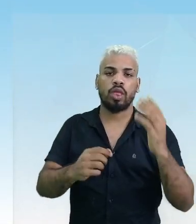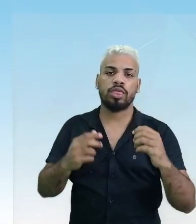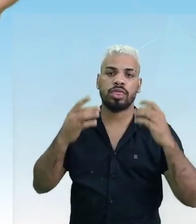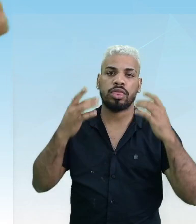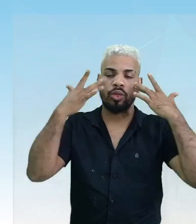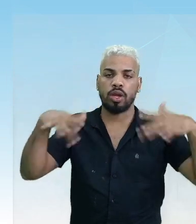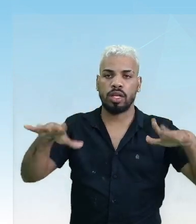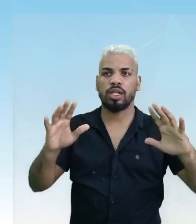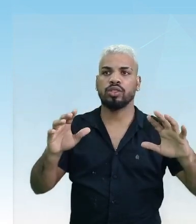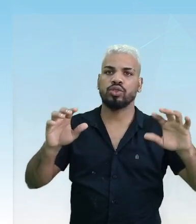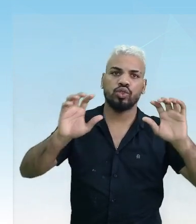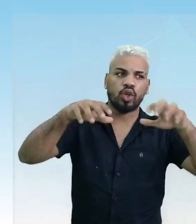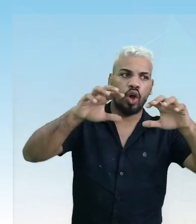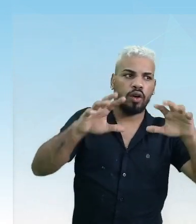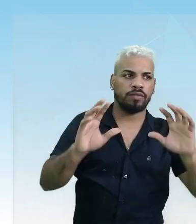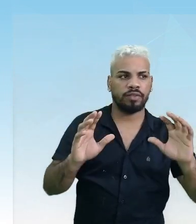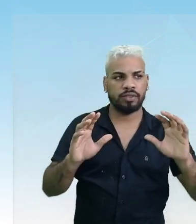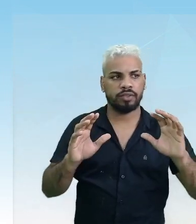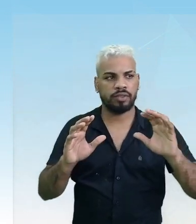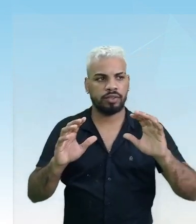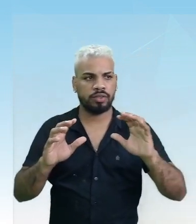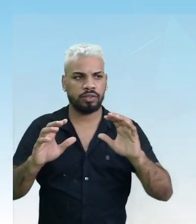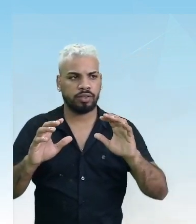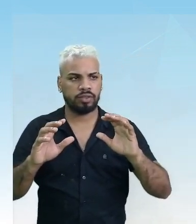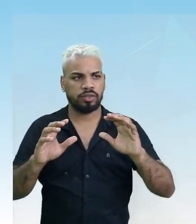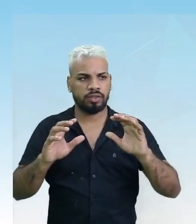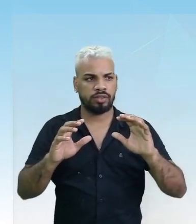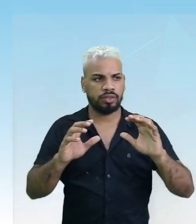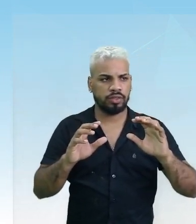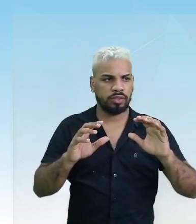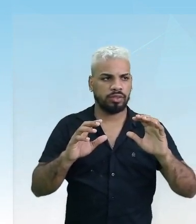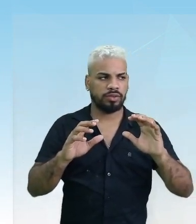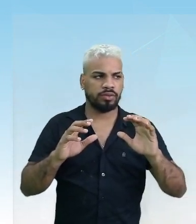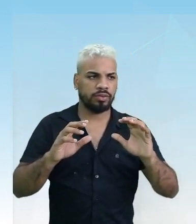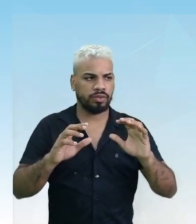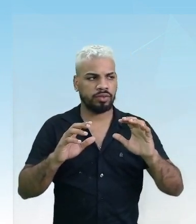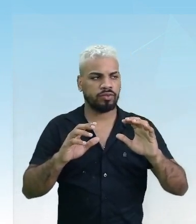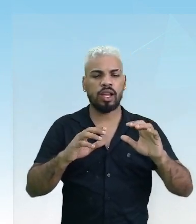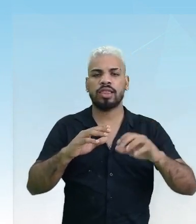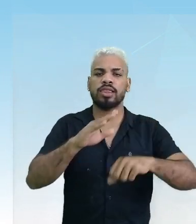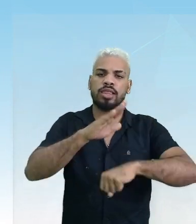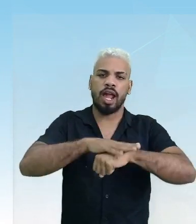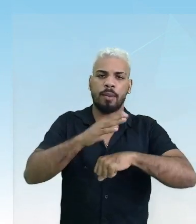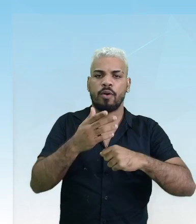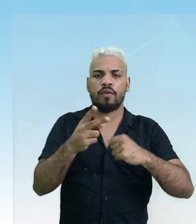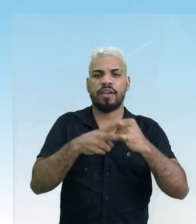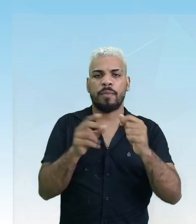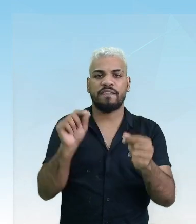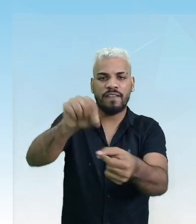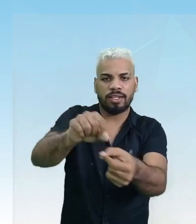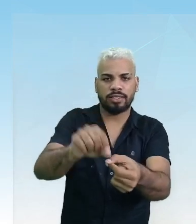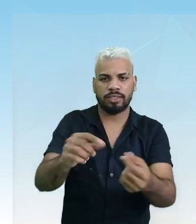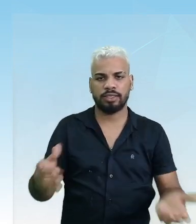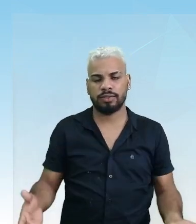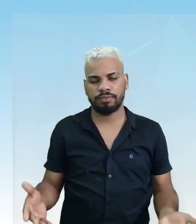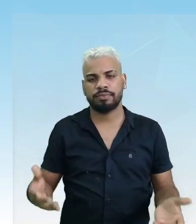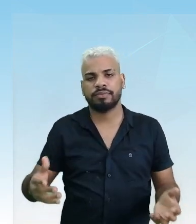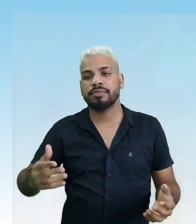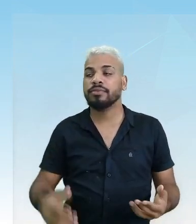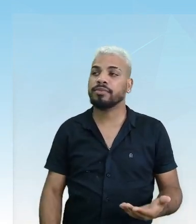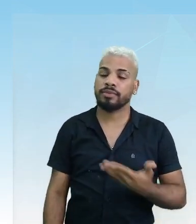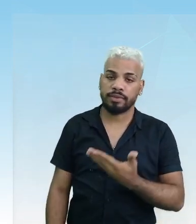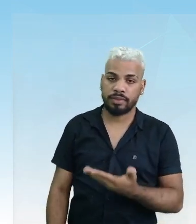natureza, chove, certo? Então, faz tempo, com sentido de tempo, o verbo fazer. E aqui trago